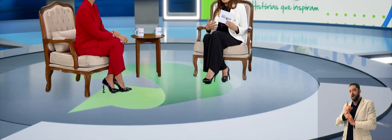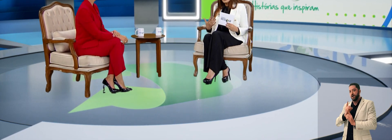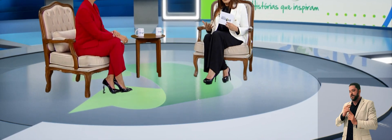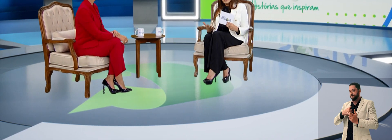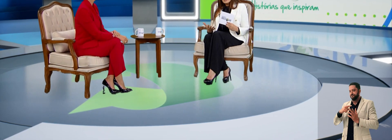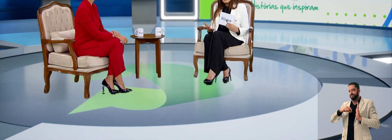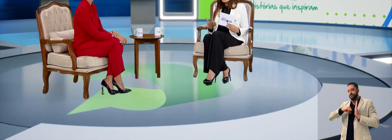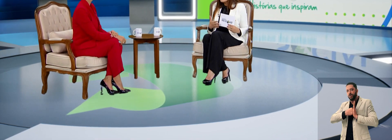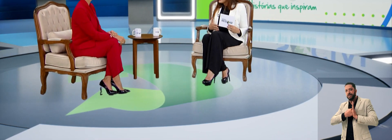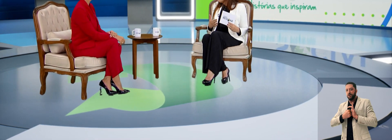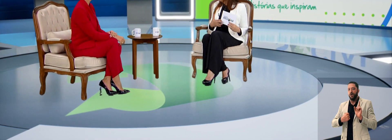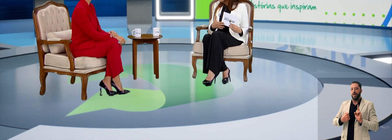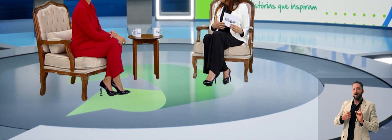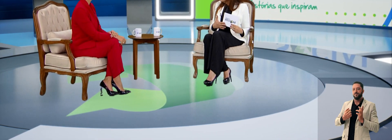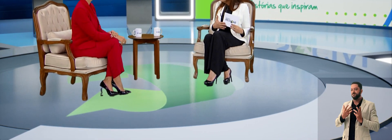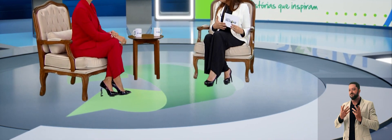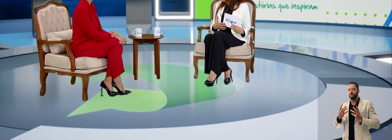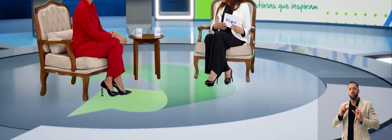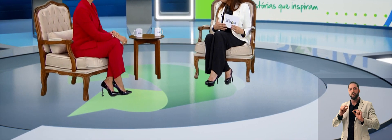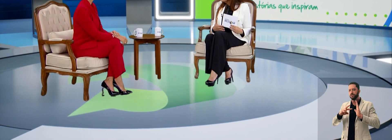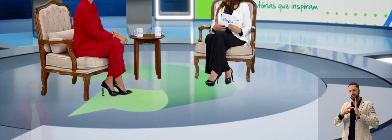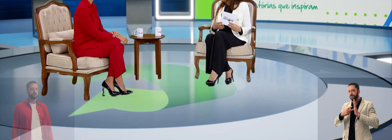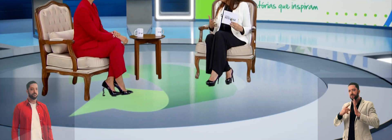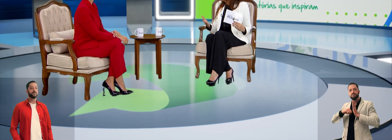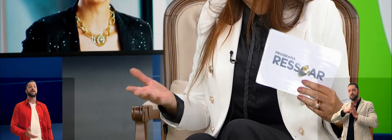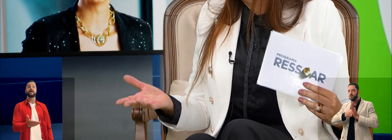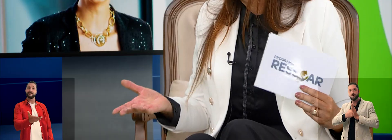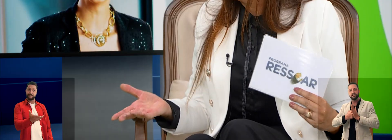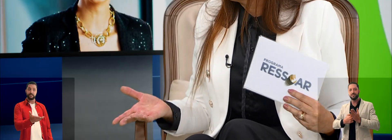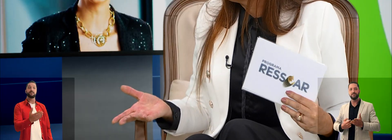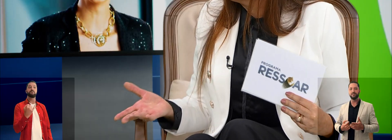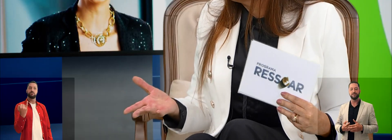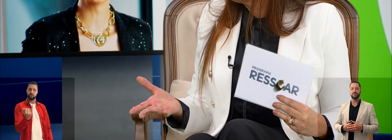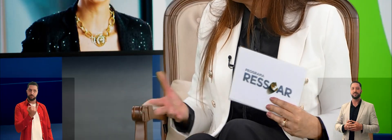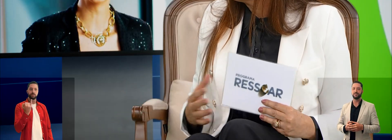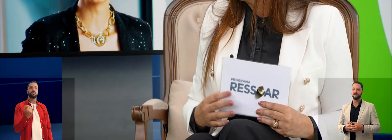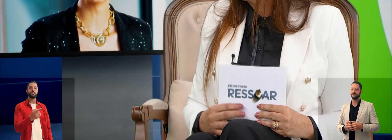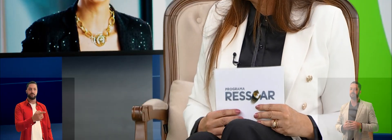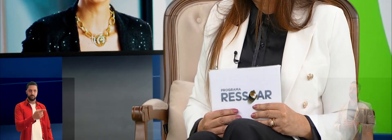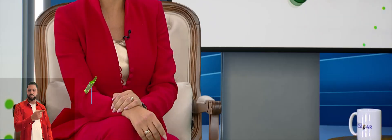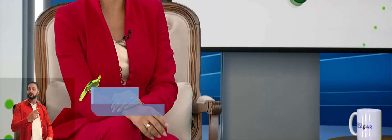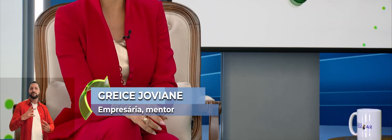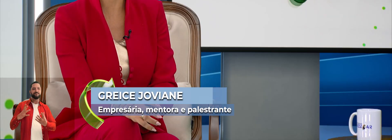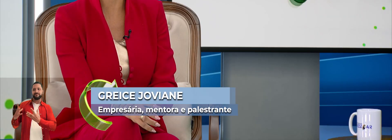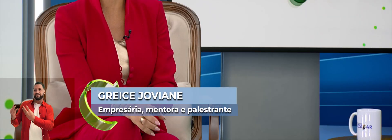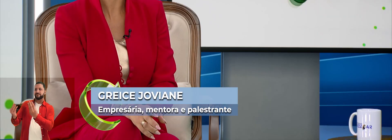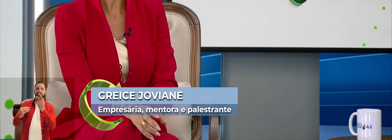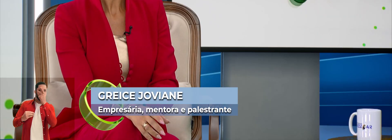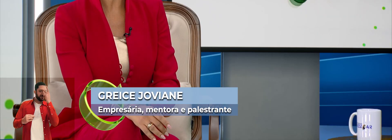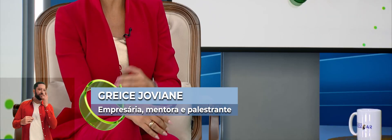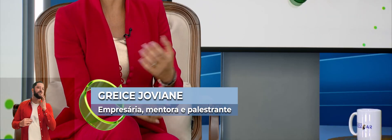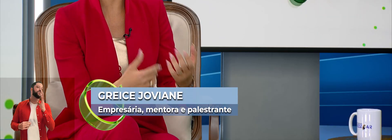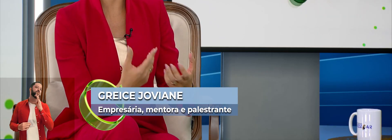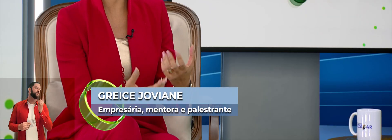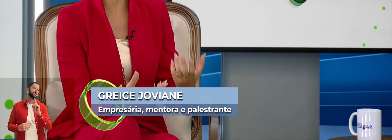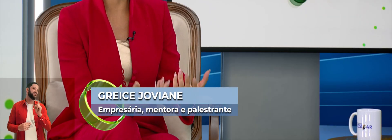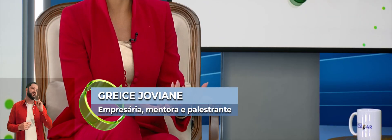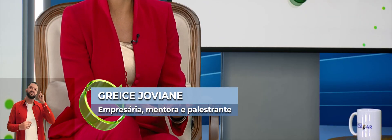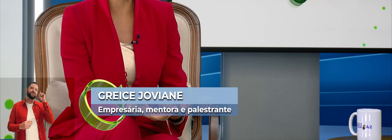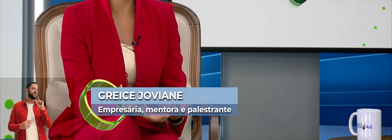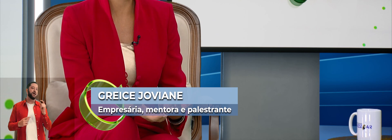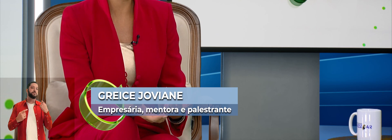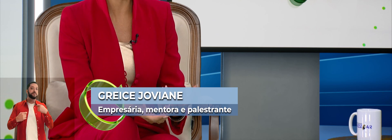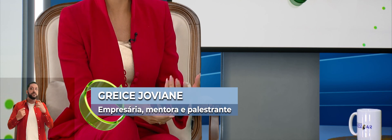primeiro você descobrir se você tá ou não bloqueado, o que que é esse bloqueio, né? Muito importante, Grace. Porque as pessoas não têm esse nível